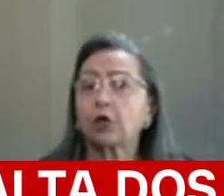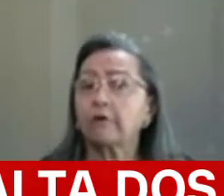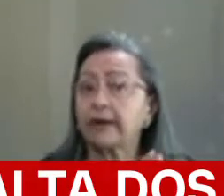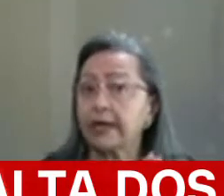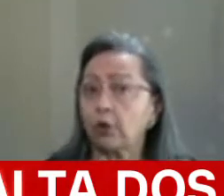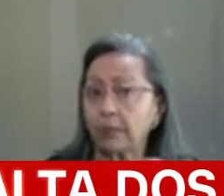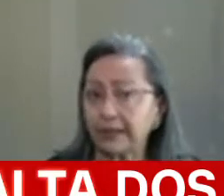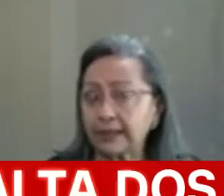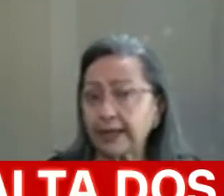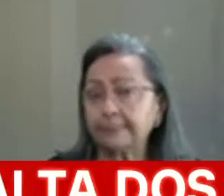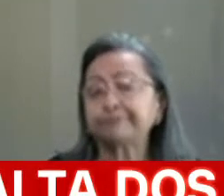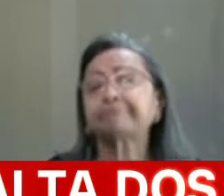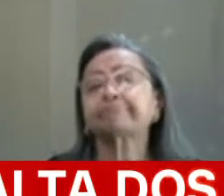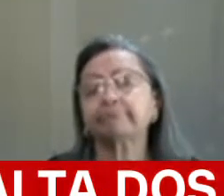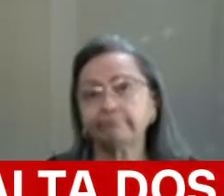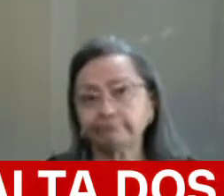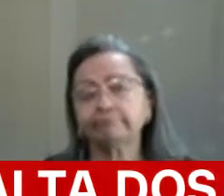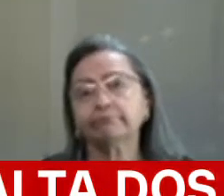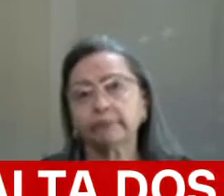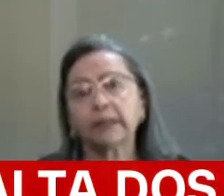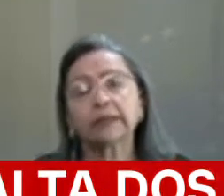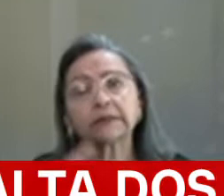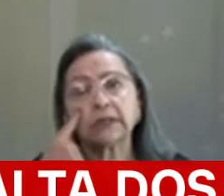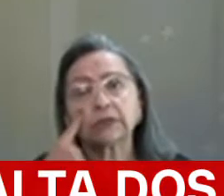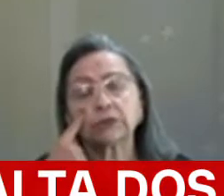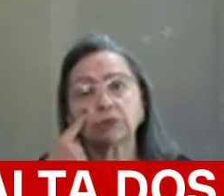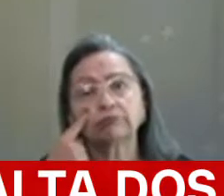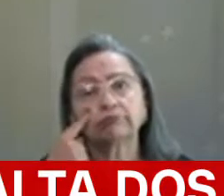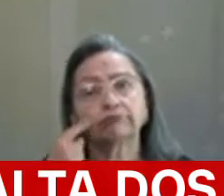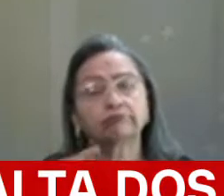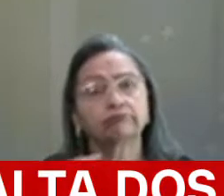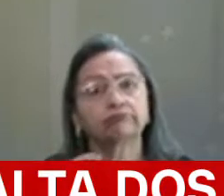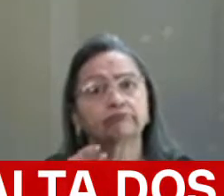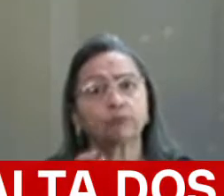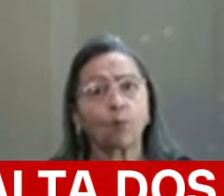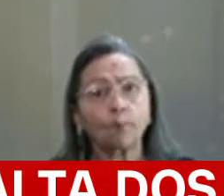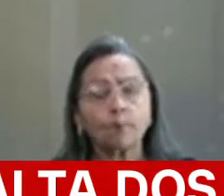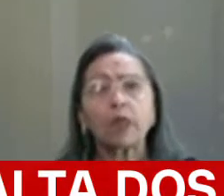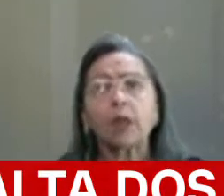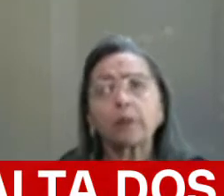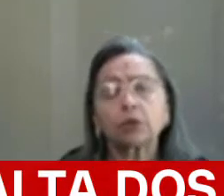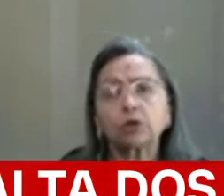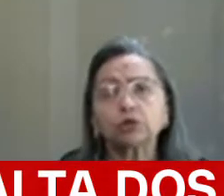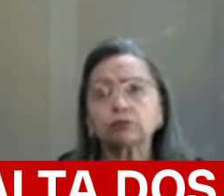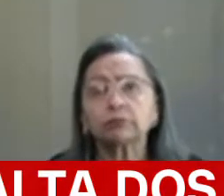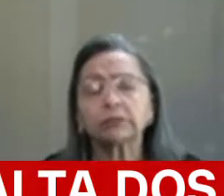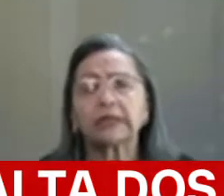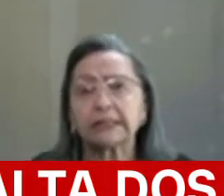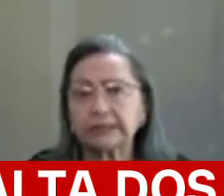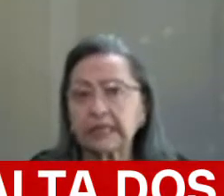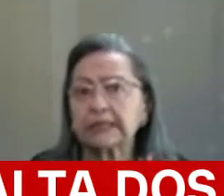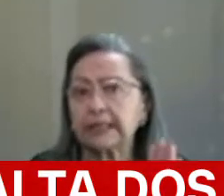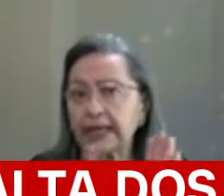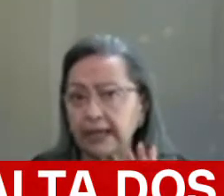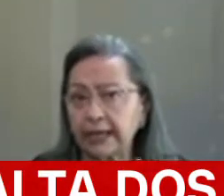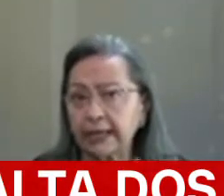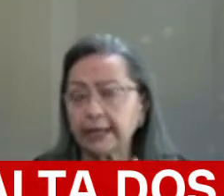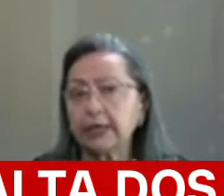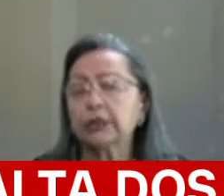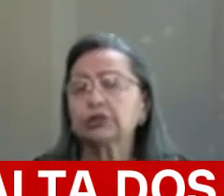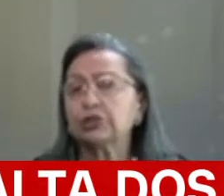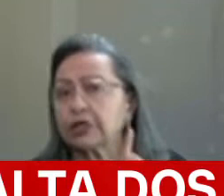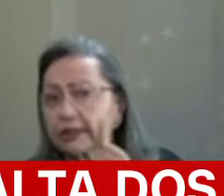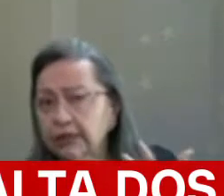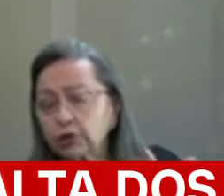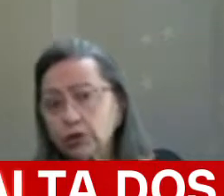complementar, sejam eximidos da obrigatoriedade de cumprimento das exigências da Lei de Diretrizes Orçamentárias